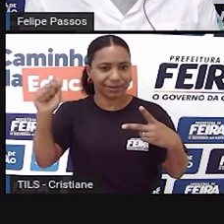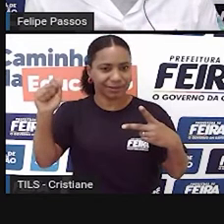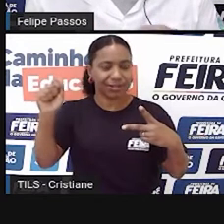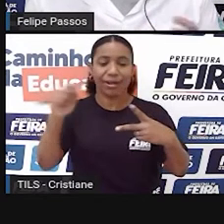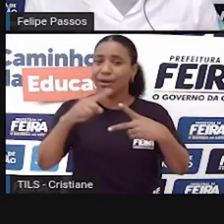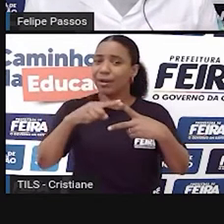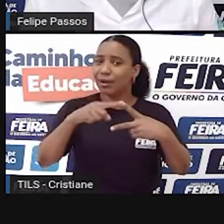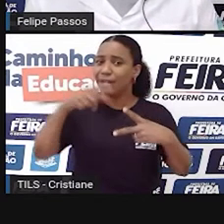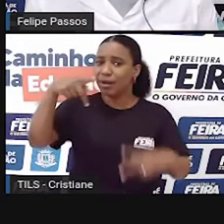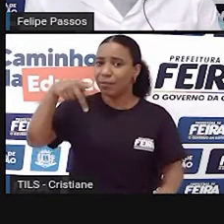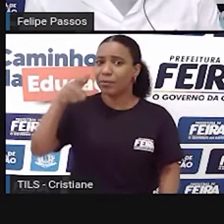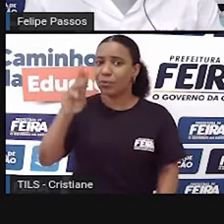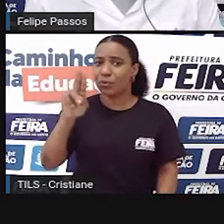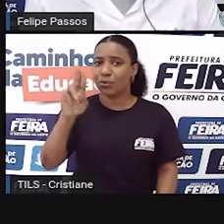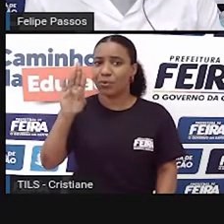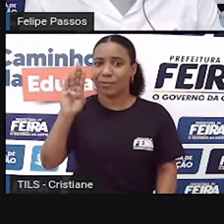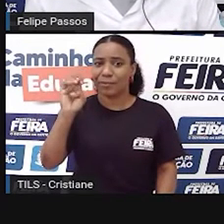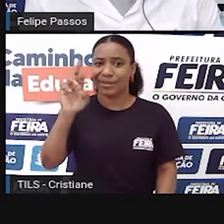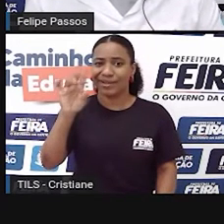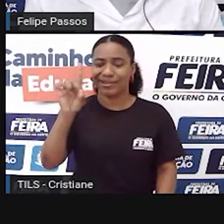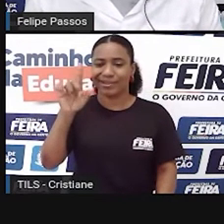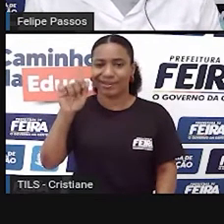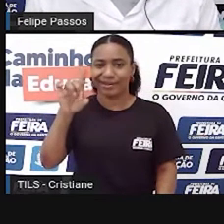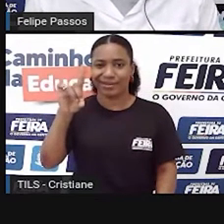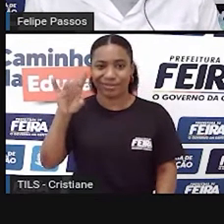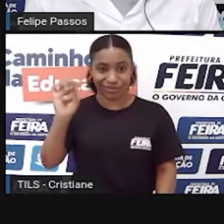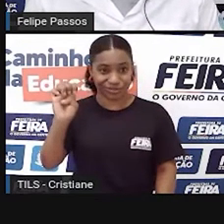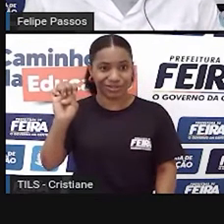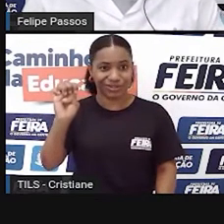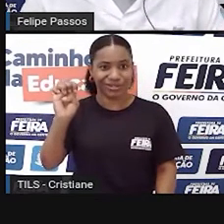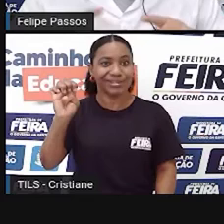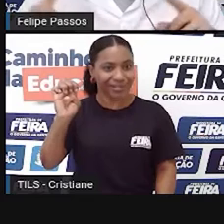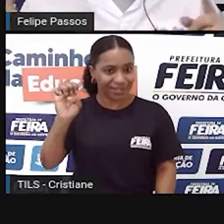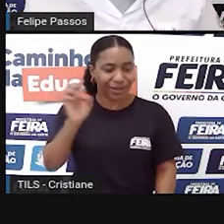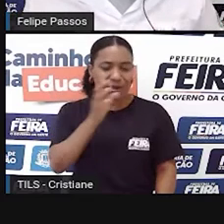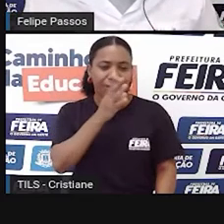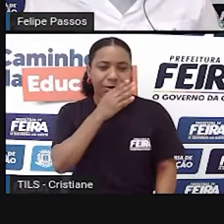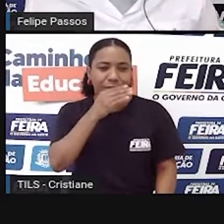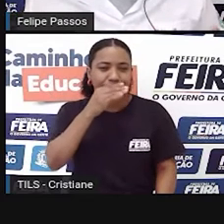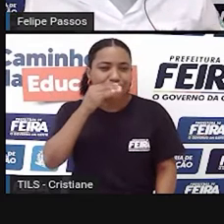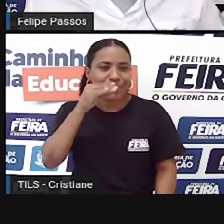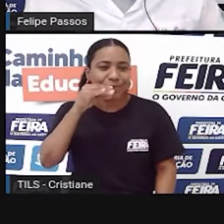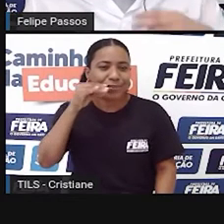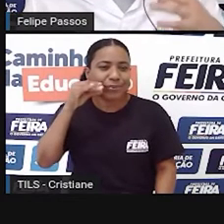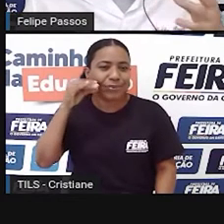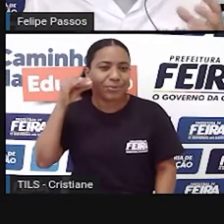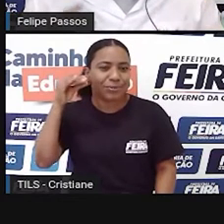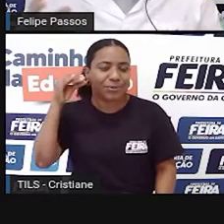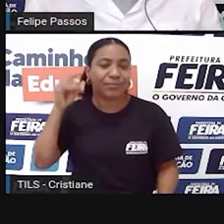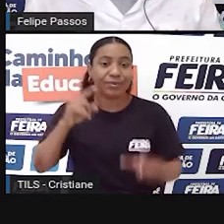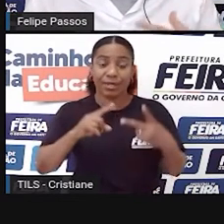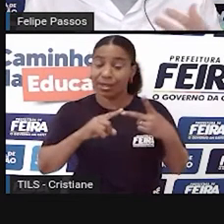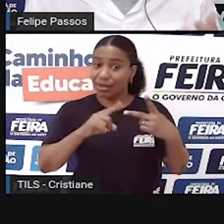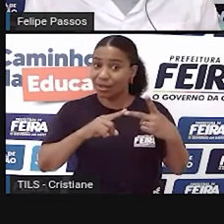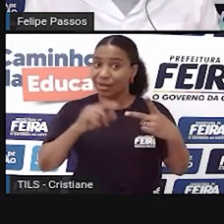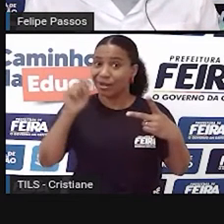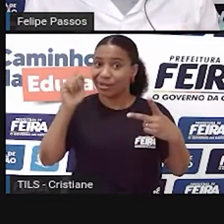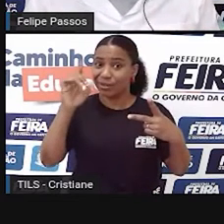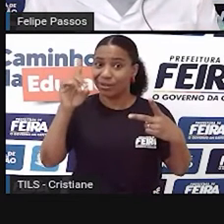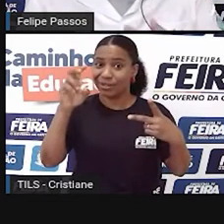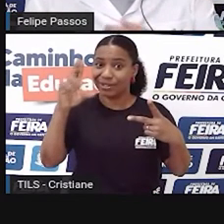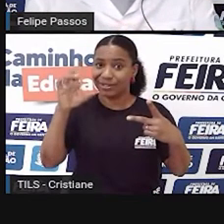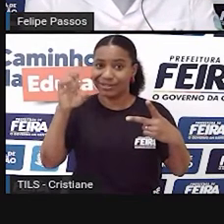são nomes que de coisas diferentes. Adolescência, ela está se referindo ao período da vida. Vai ter material que